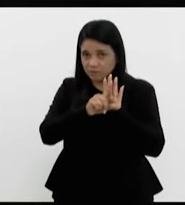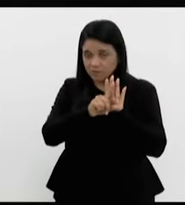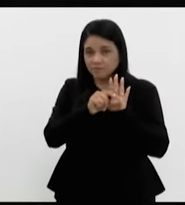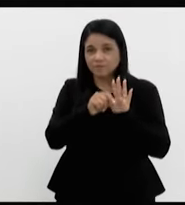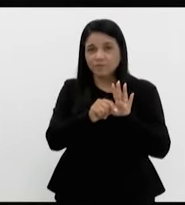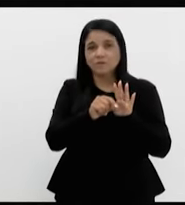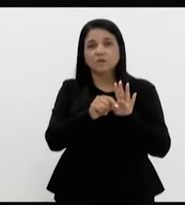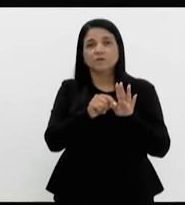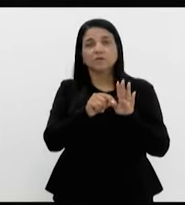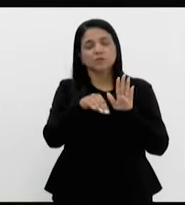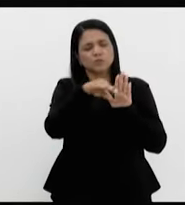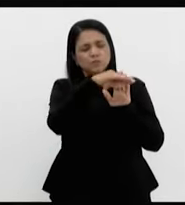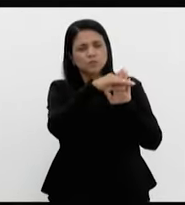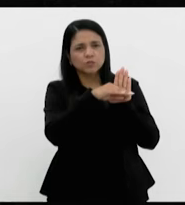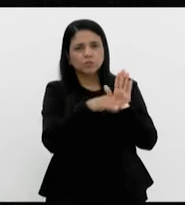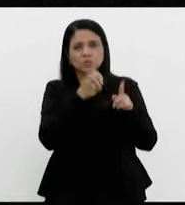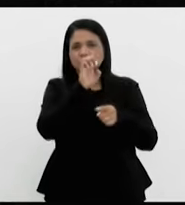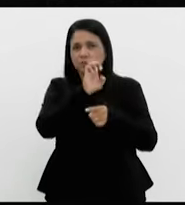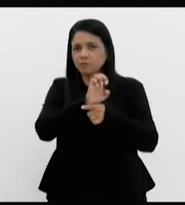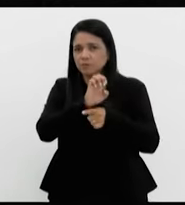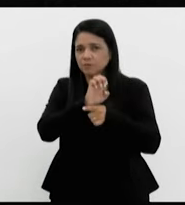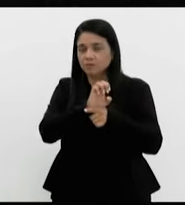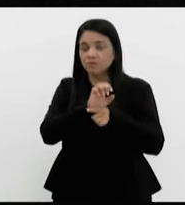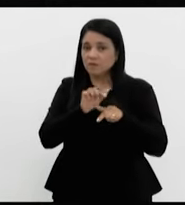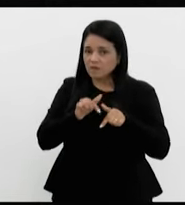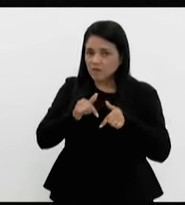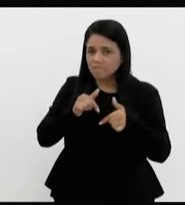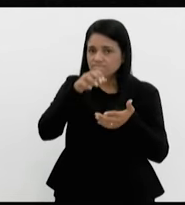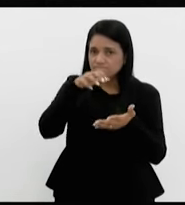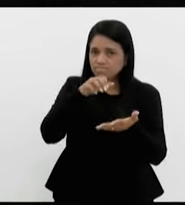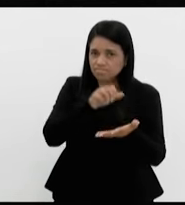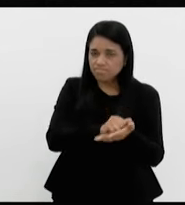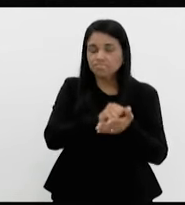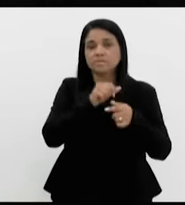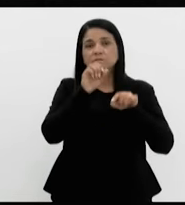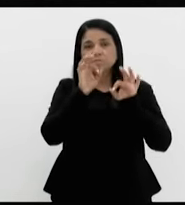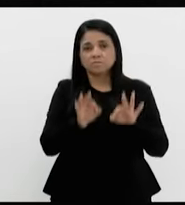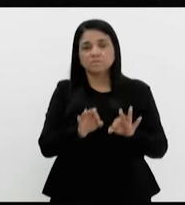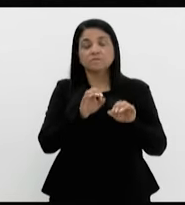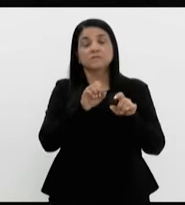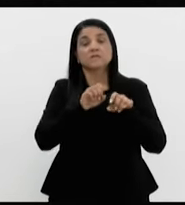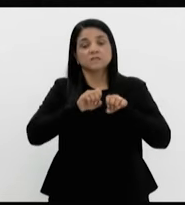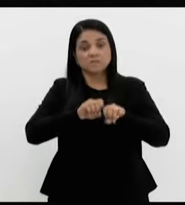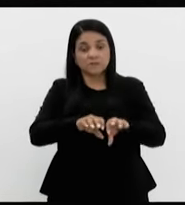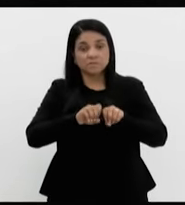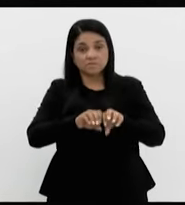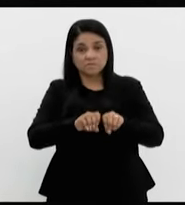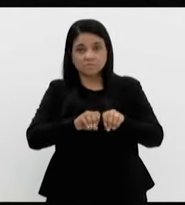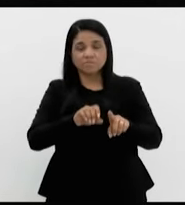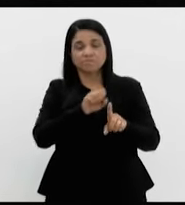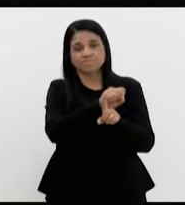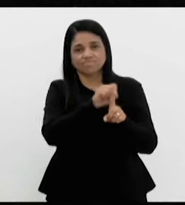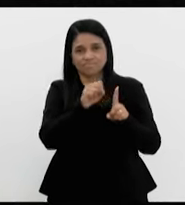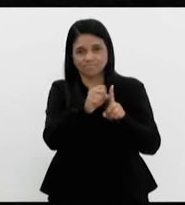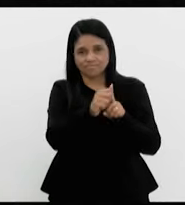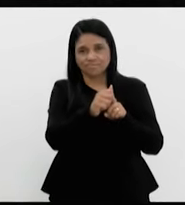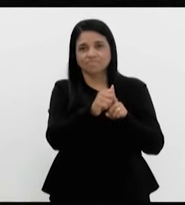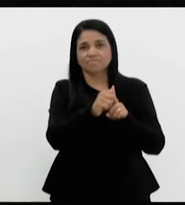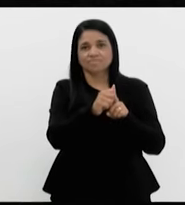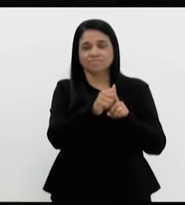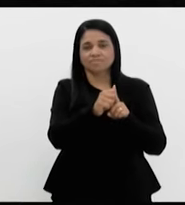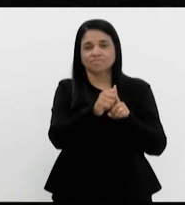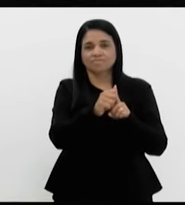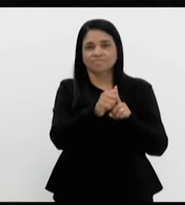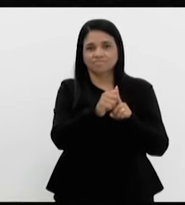Programa Estadual de Efetivação das Medidas Socioeducativas em Meio Aberto. É